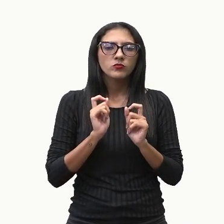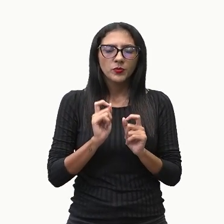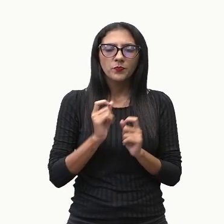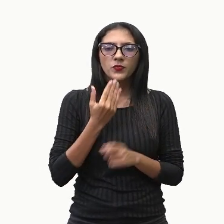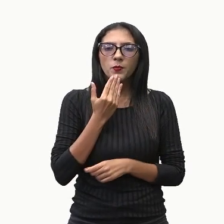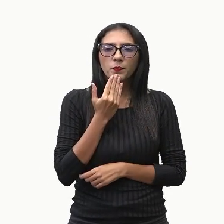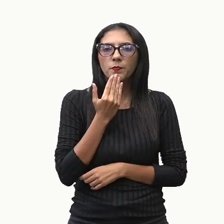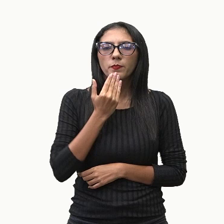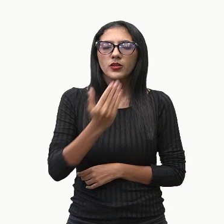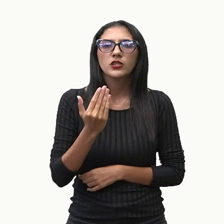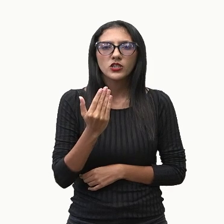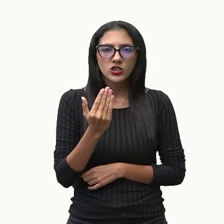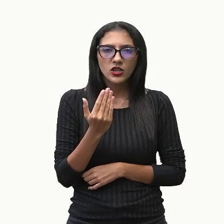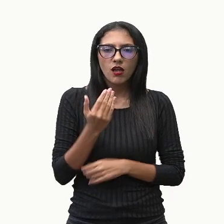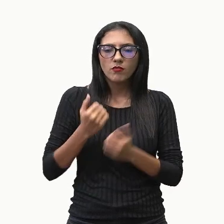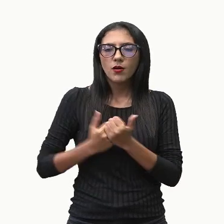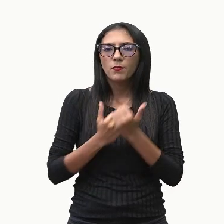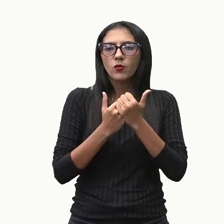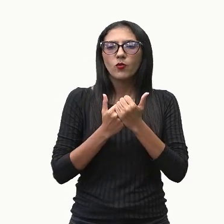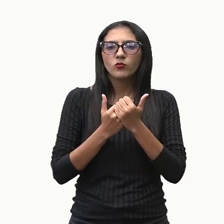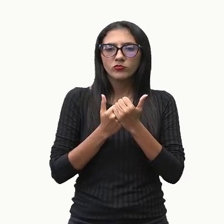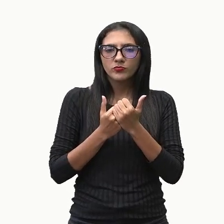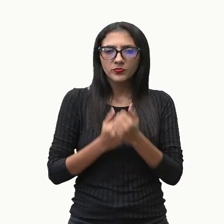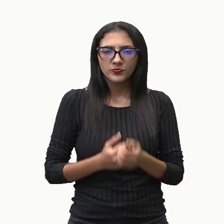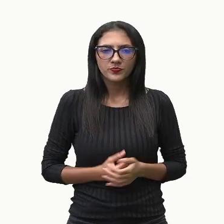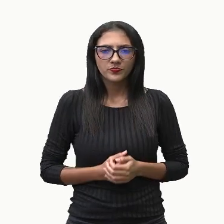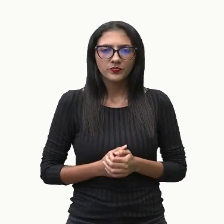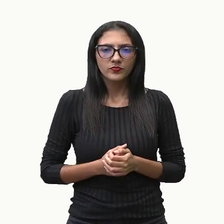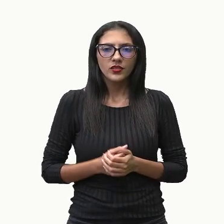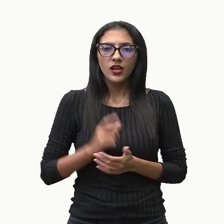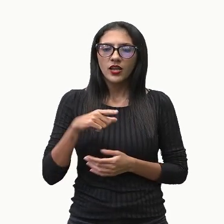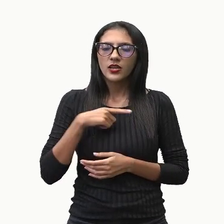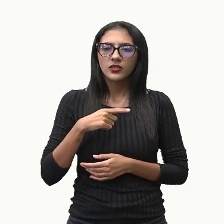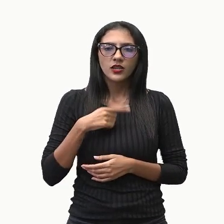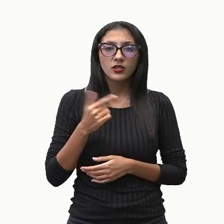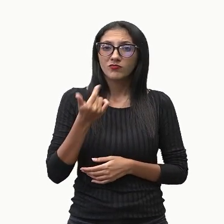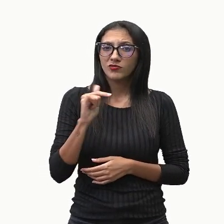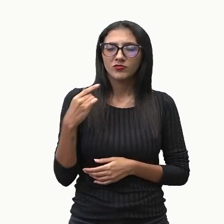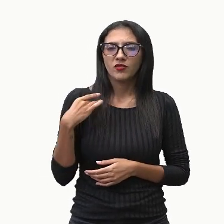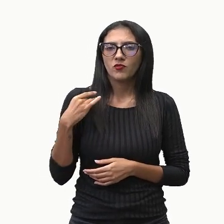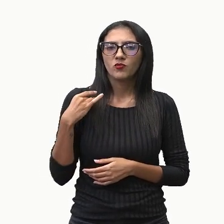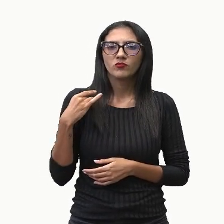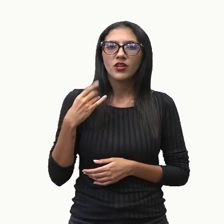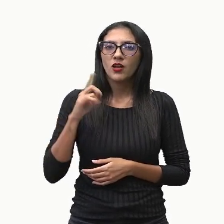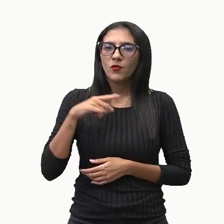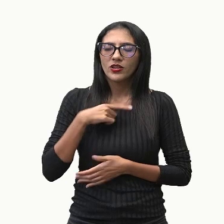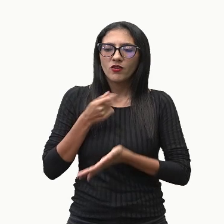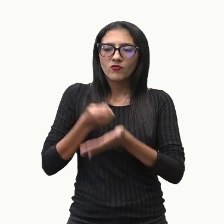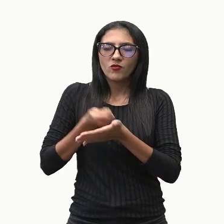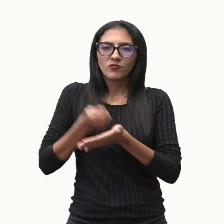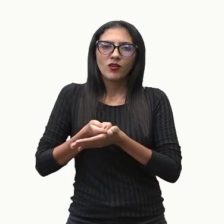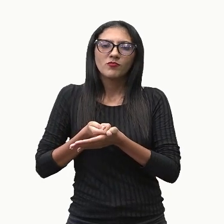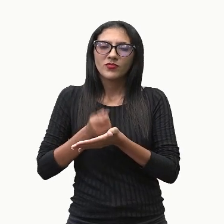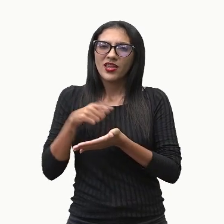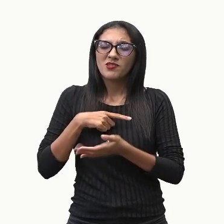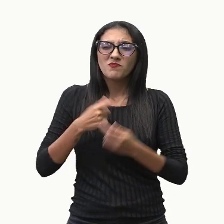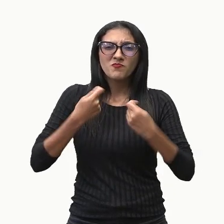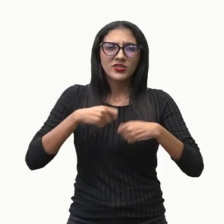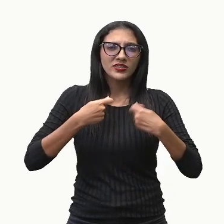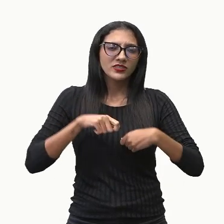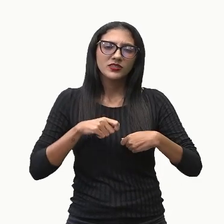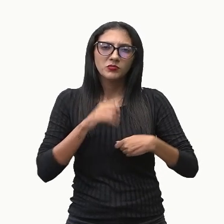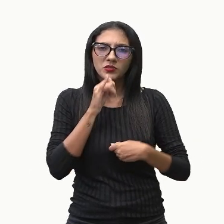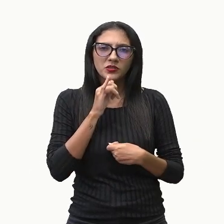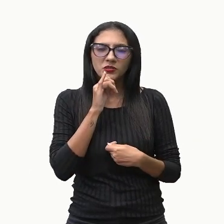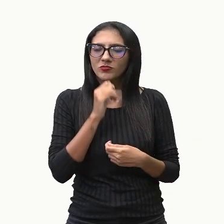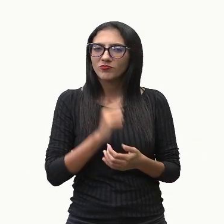outro solicitar asilo e não é voluntariamente, é forçosamente, é por conta de não